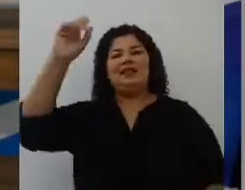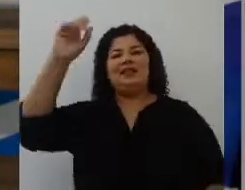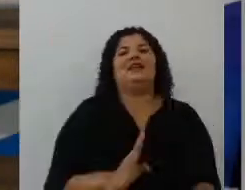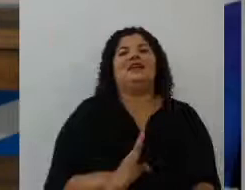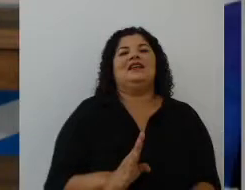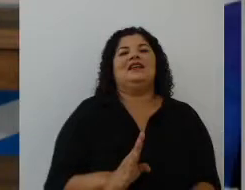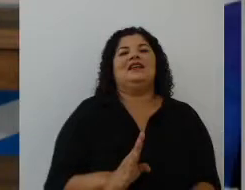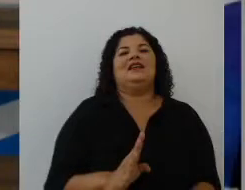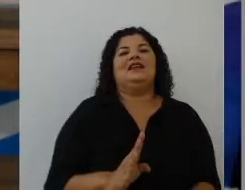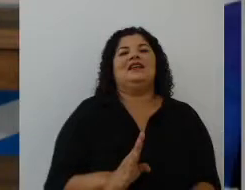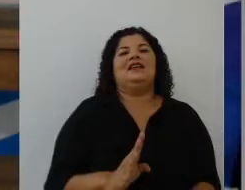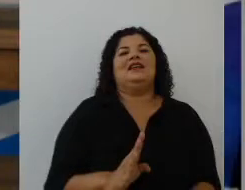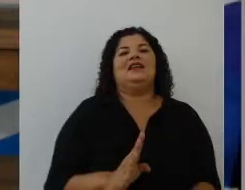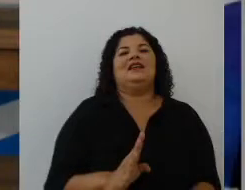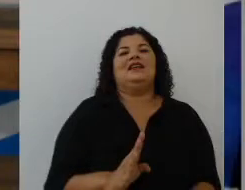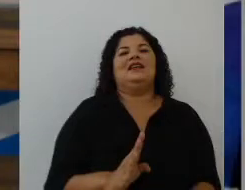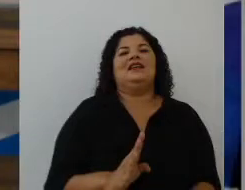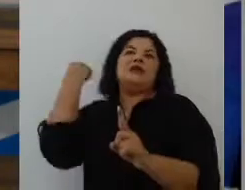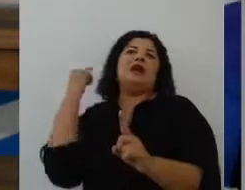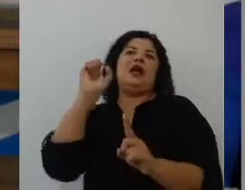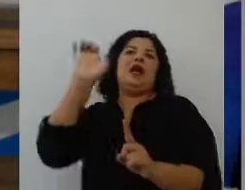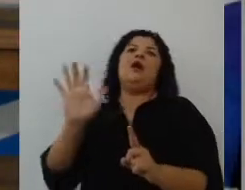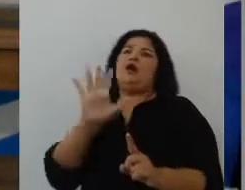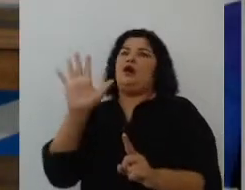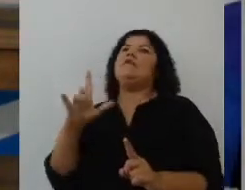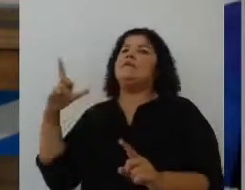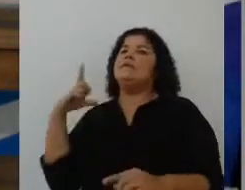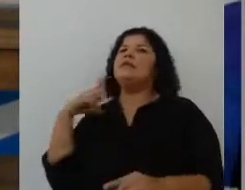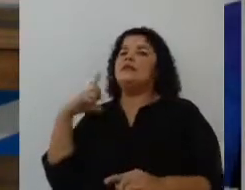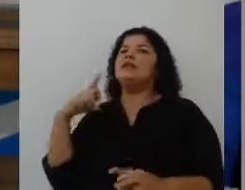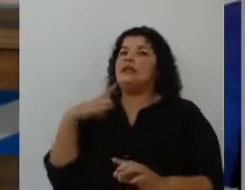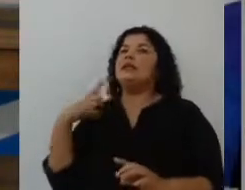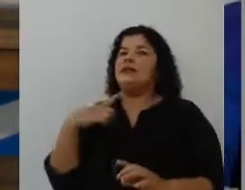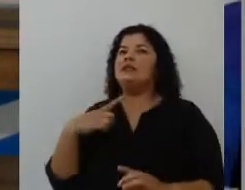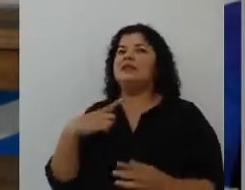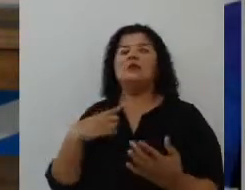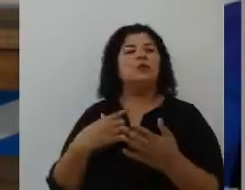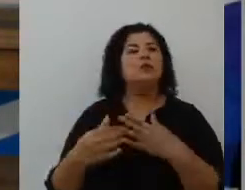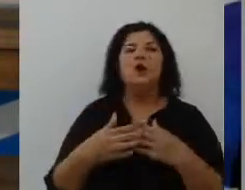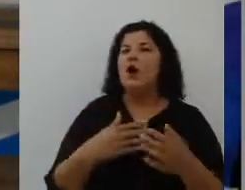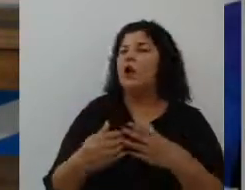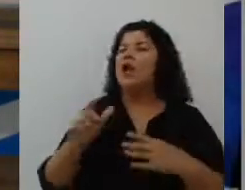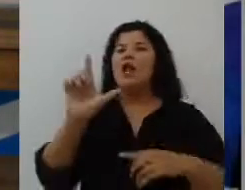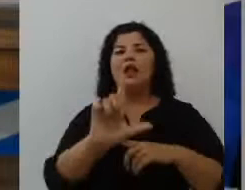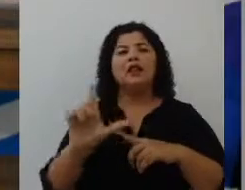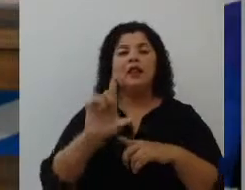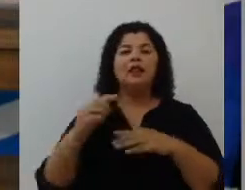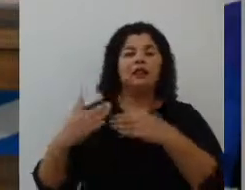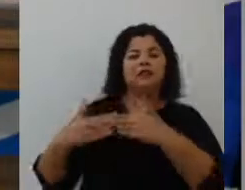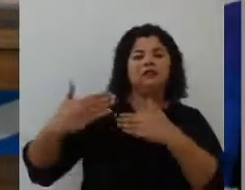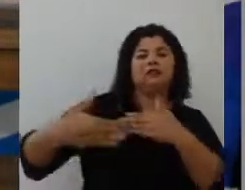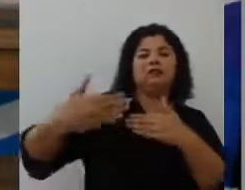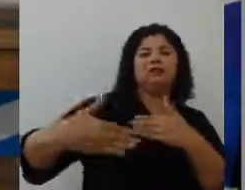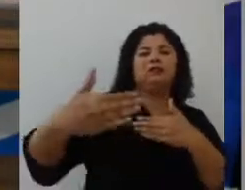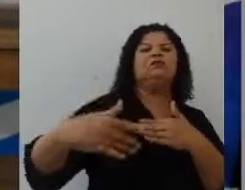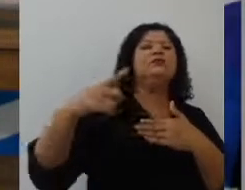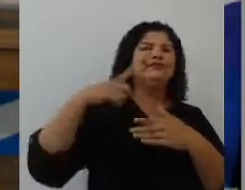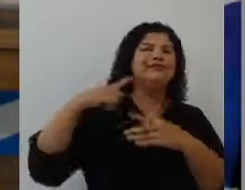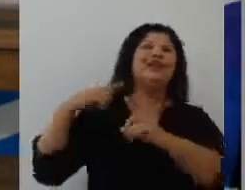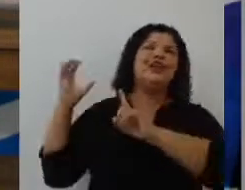sofreram influência da literatura europeia. Não existe isso, tá? Todas as escolas literárias sofreram